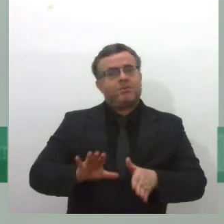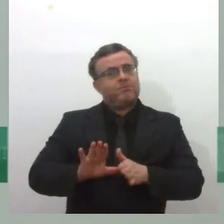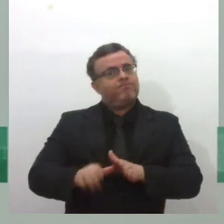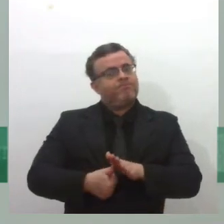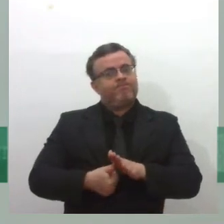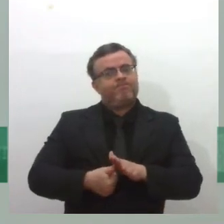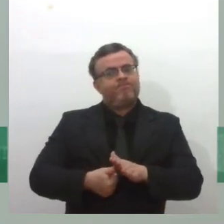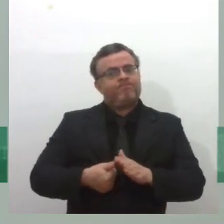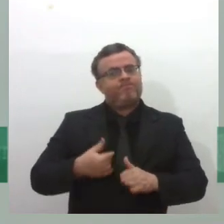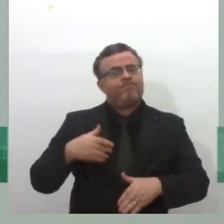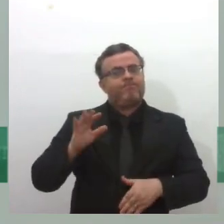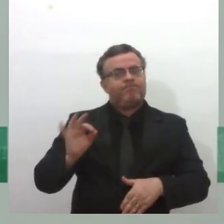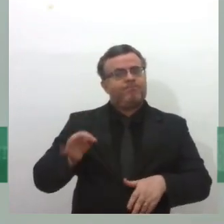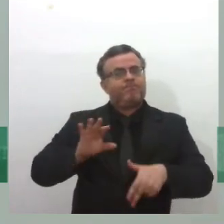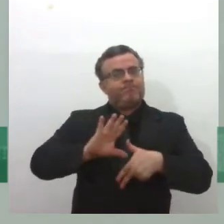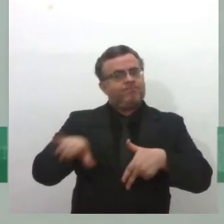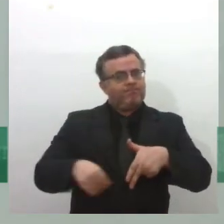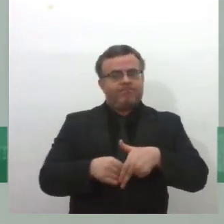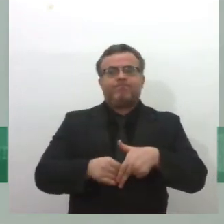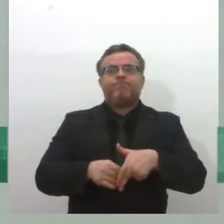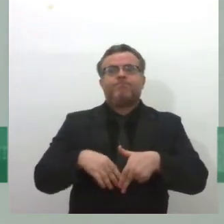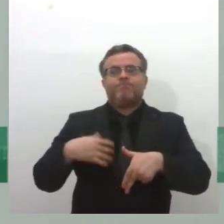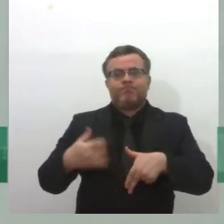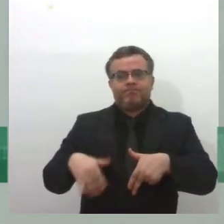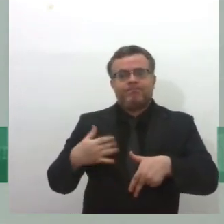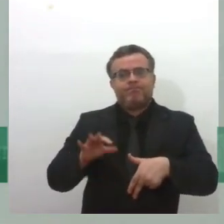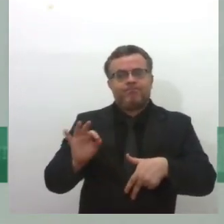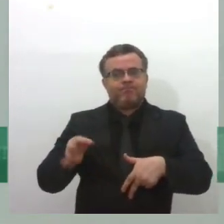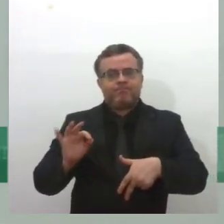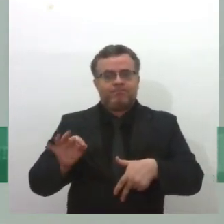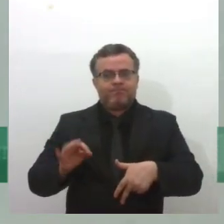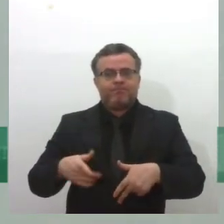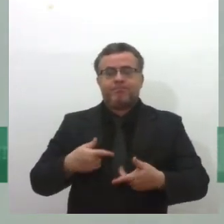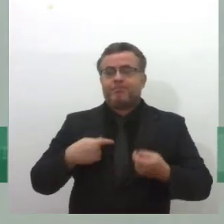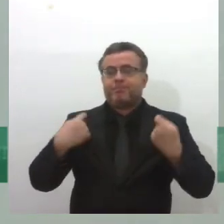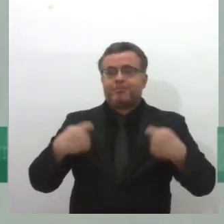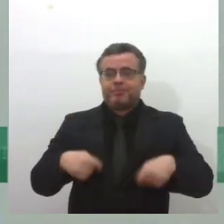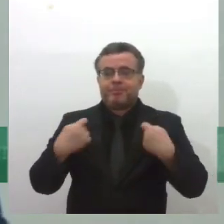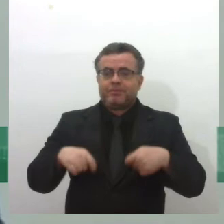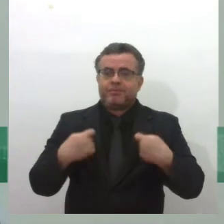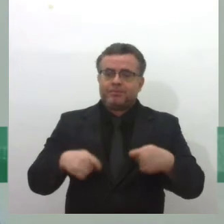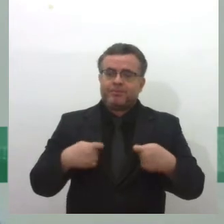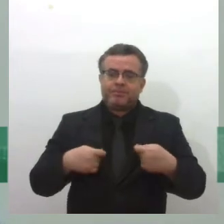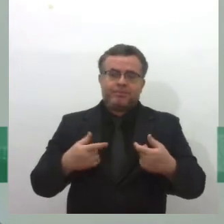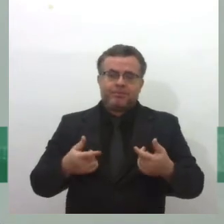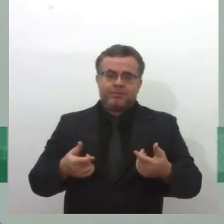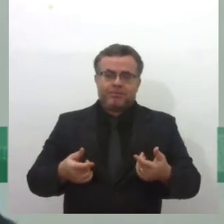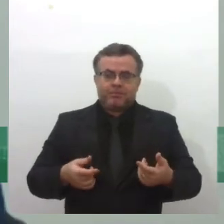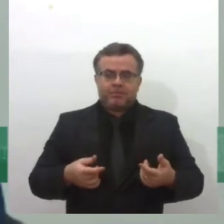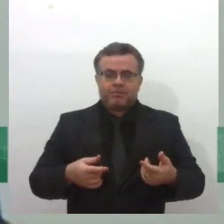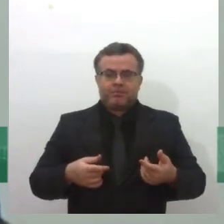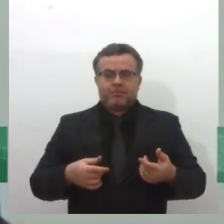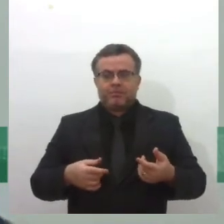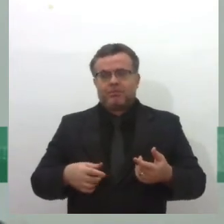é corrupção, né, ou não, eu preciso colocar aqui